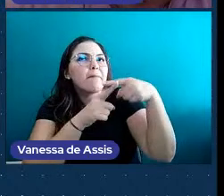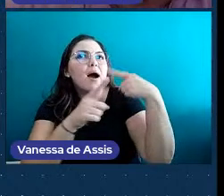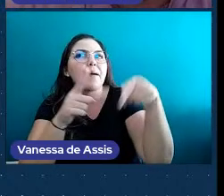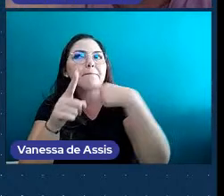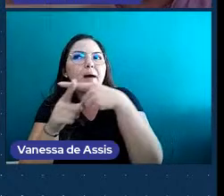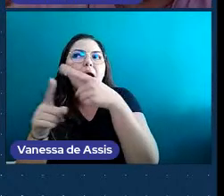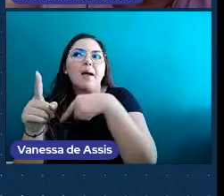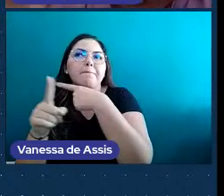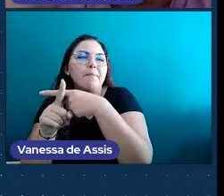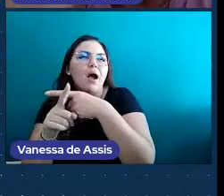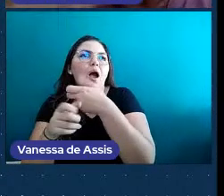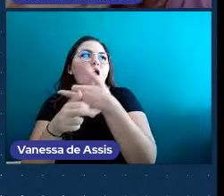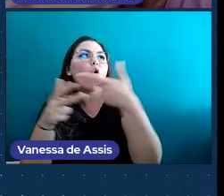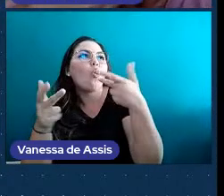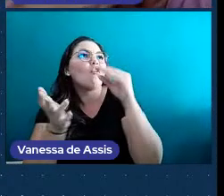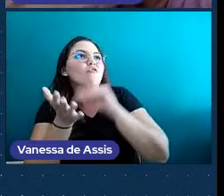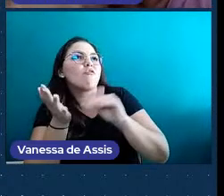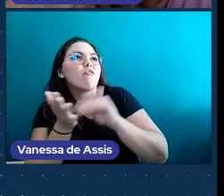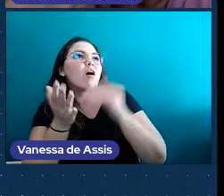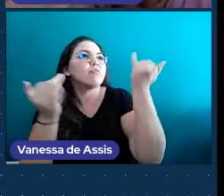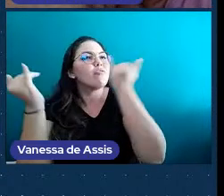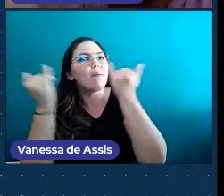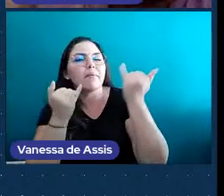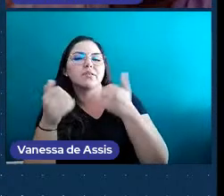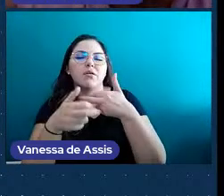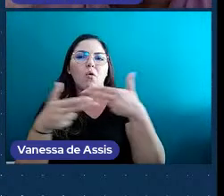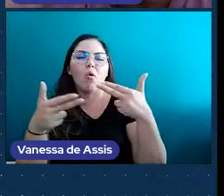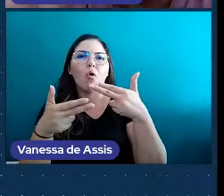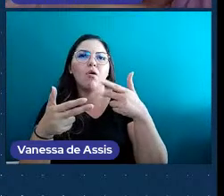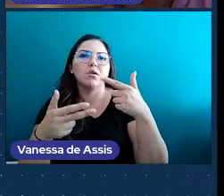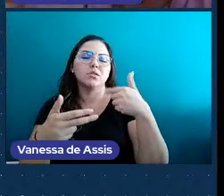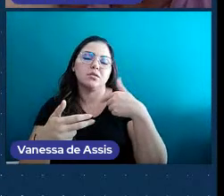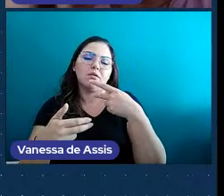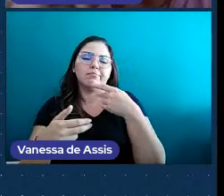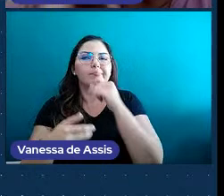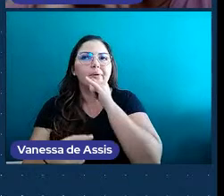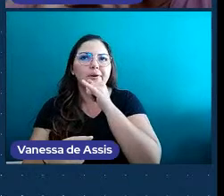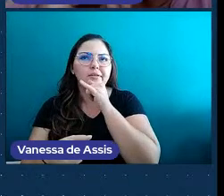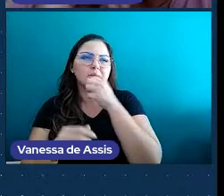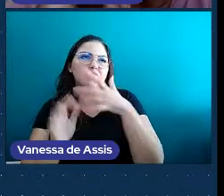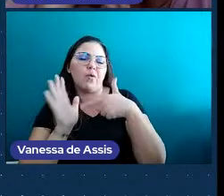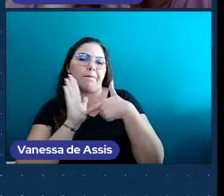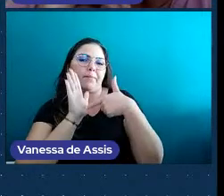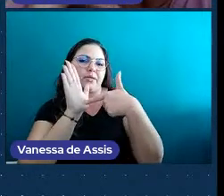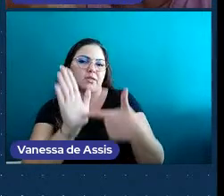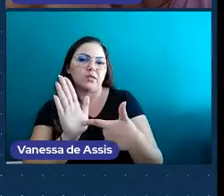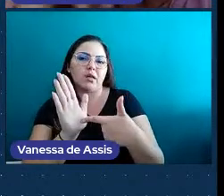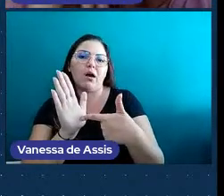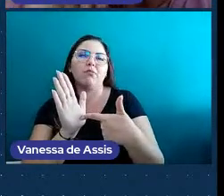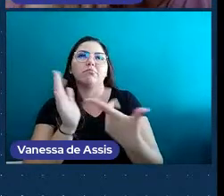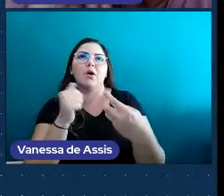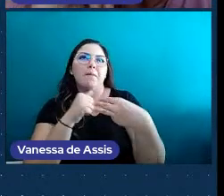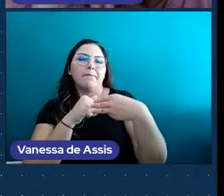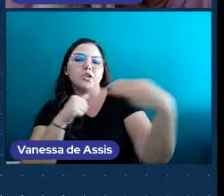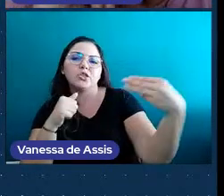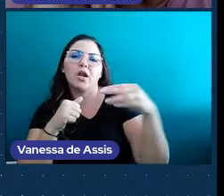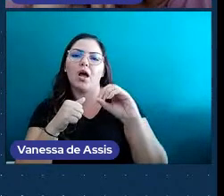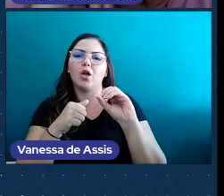de dissertação ou de tese de mestrado, né? De tese de mestrado ou tese de